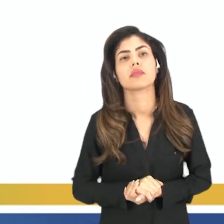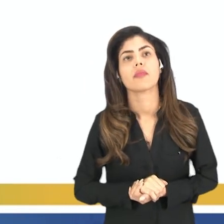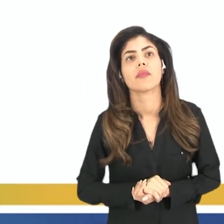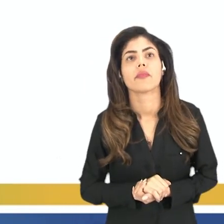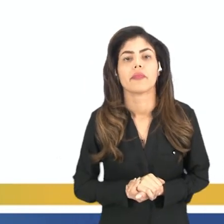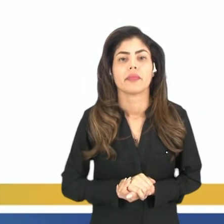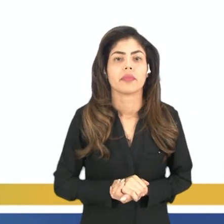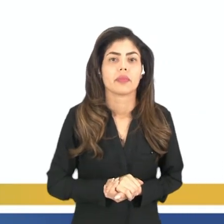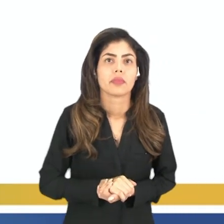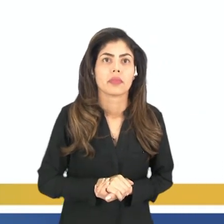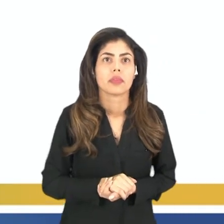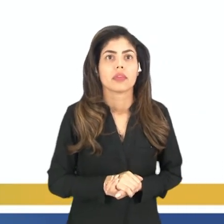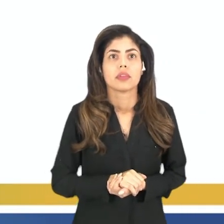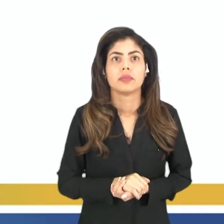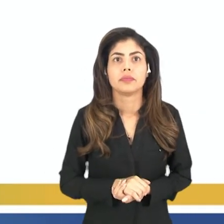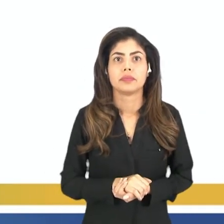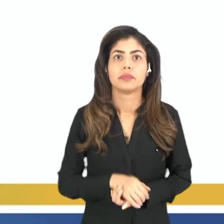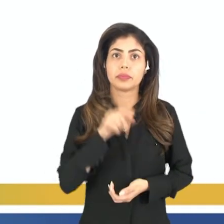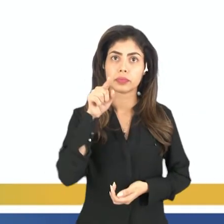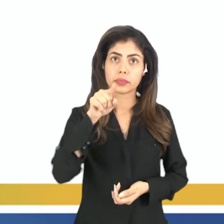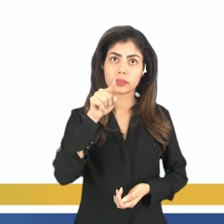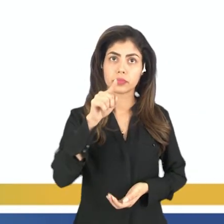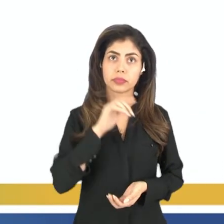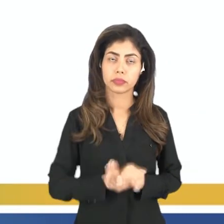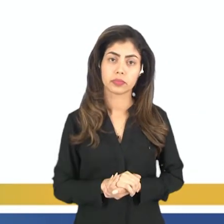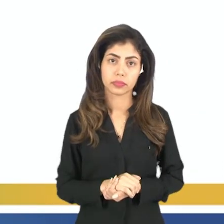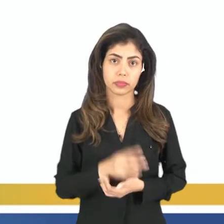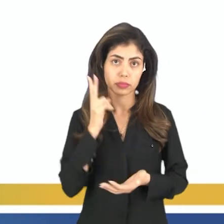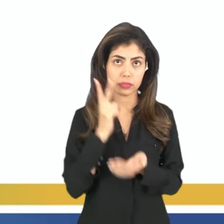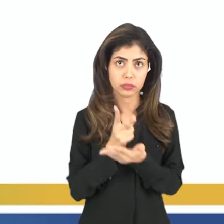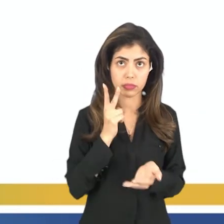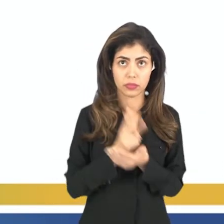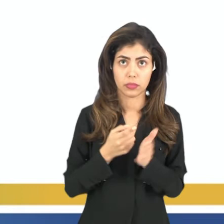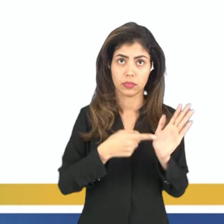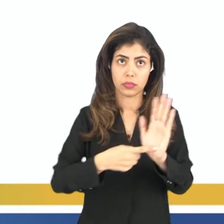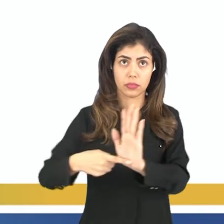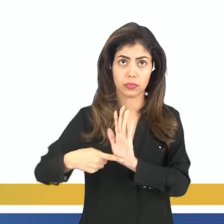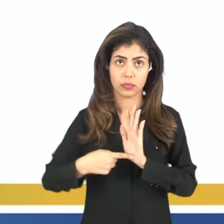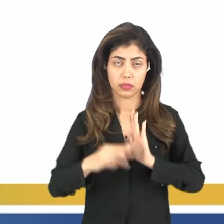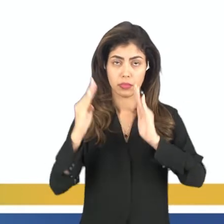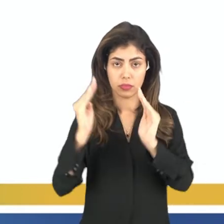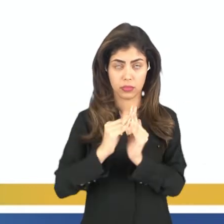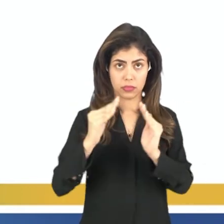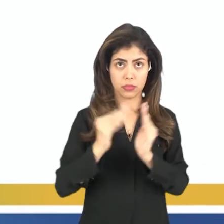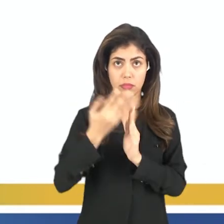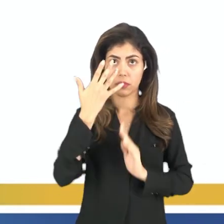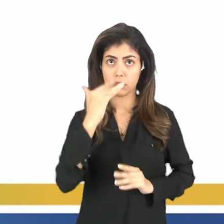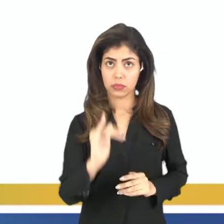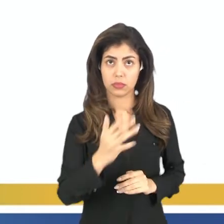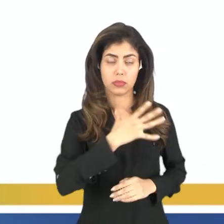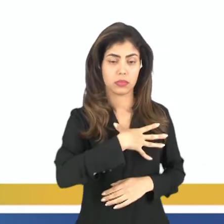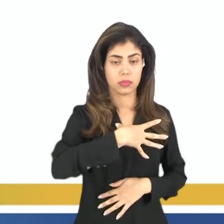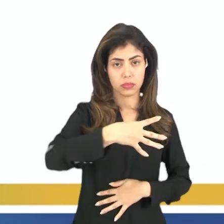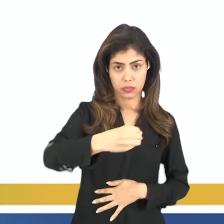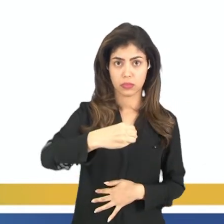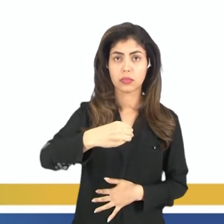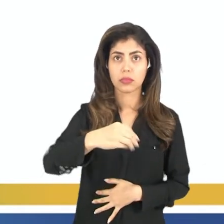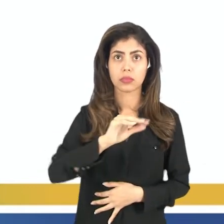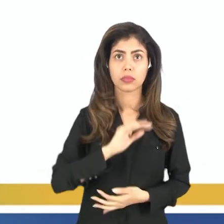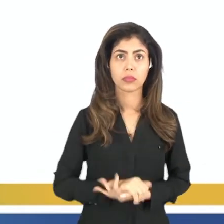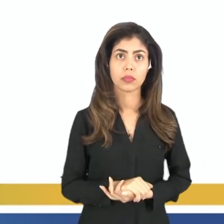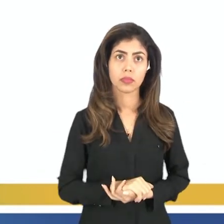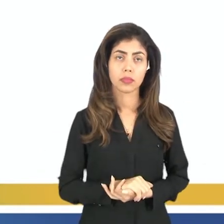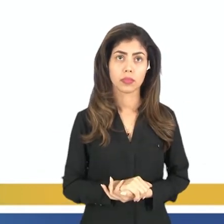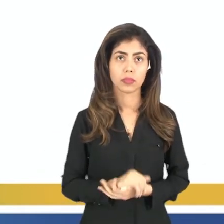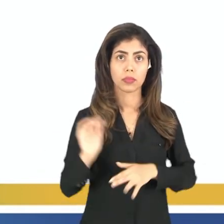autor? Seria, ó, por ello, se la destinó a los labores domésticas como la crianza de los